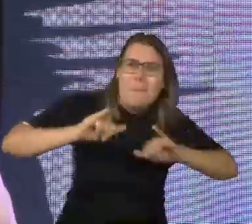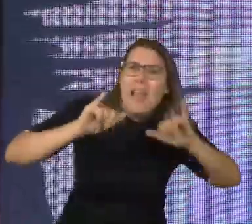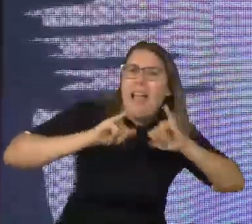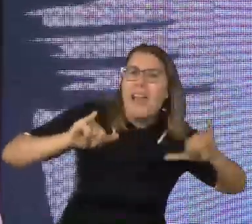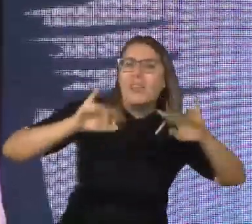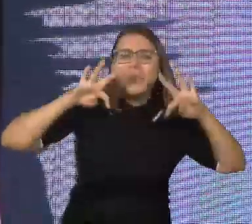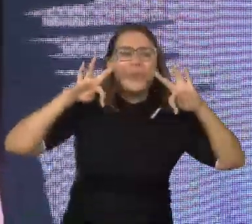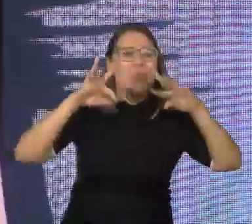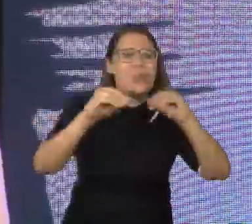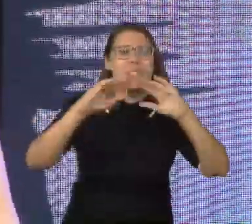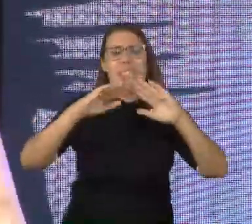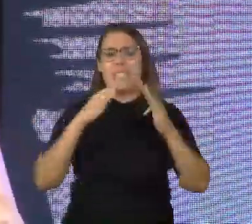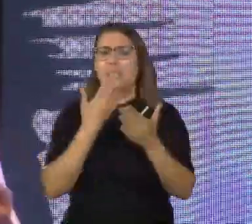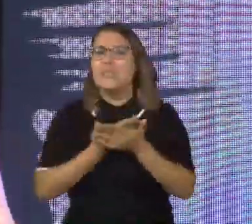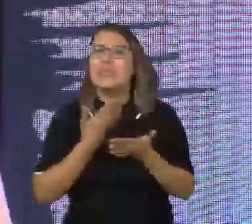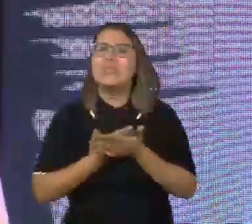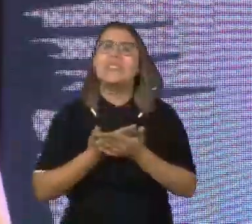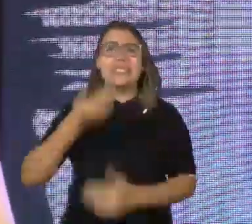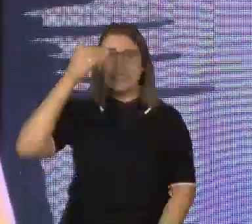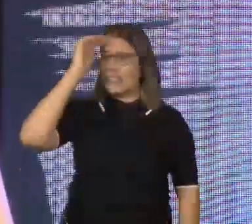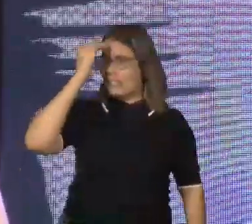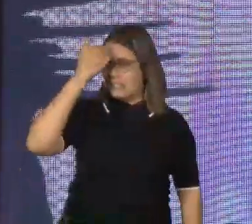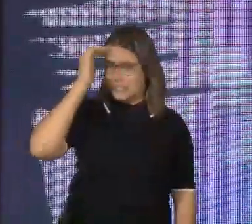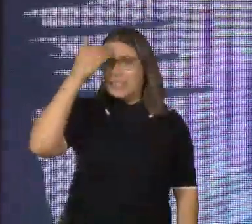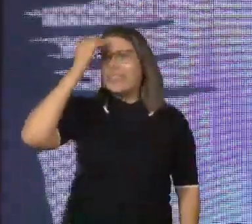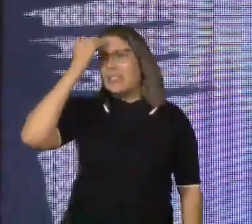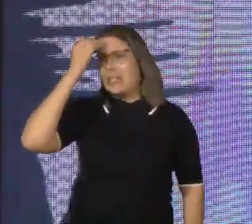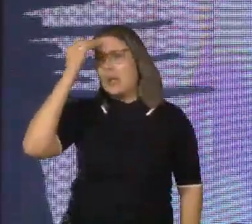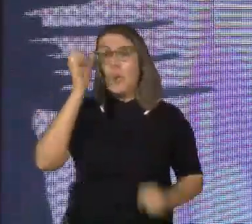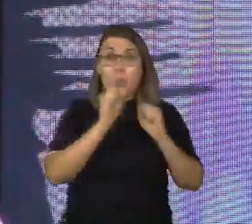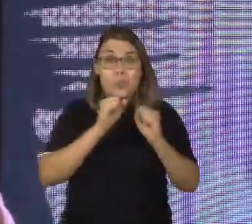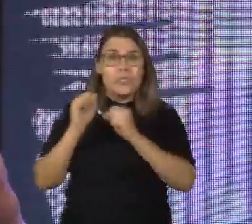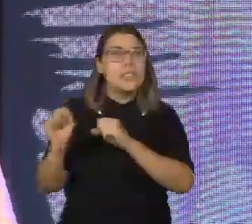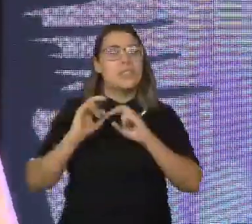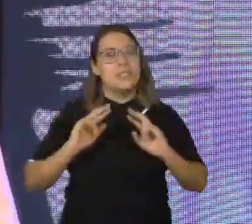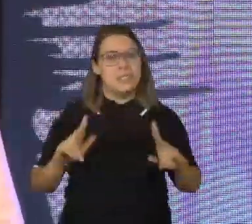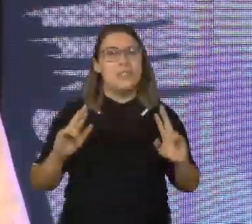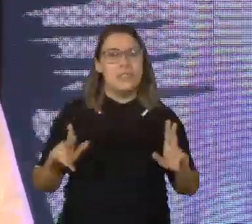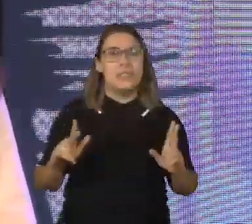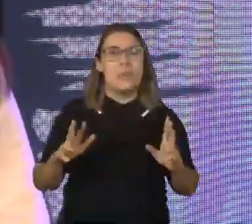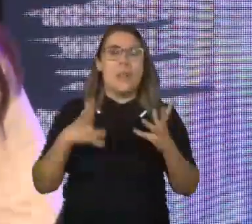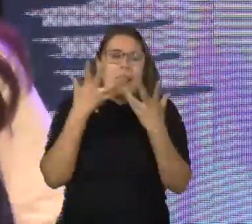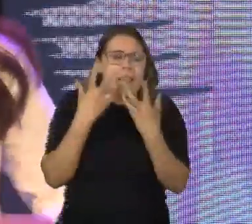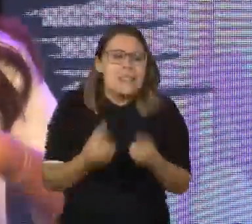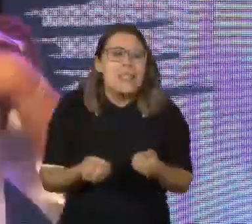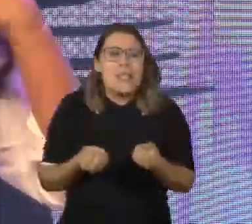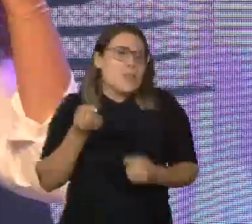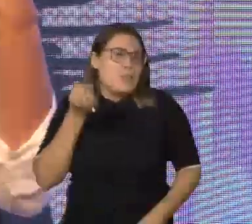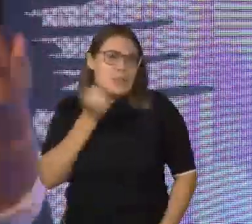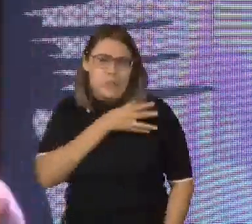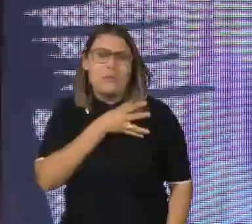a todas as escolas, que elas entendam o poder da diversidade, que elas se abram para o novo, que